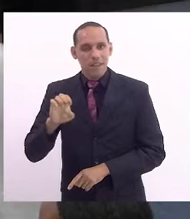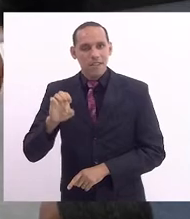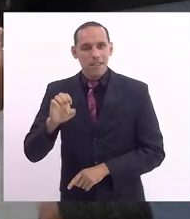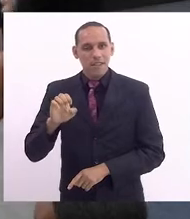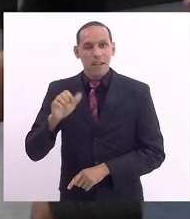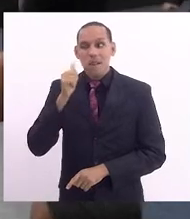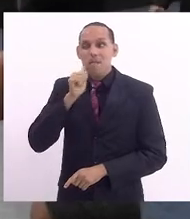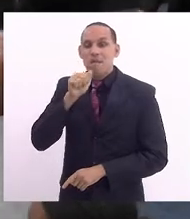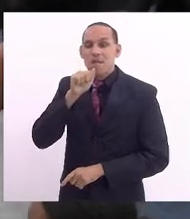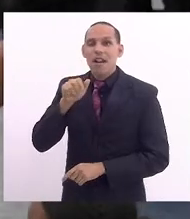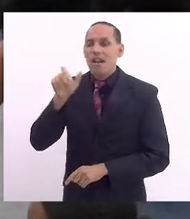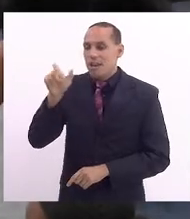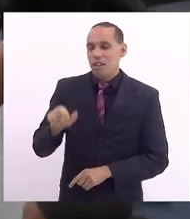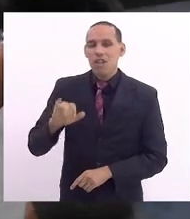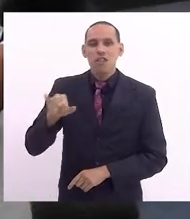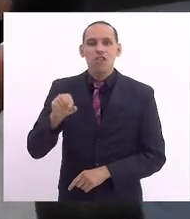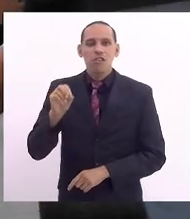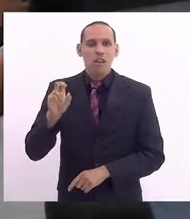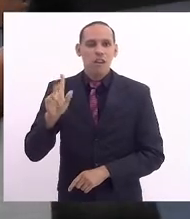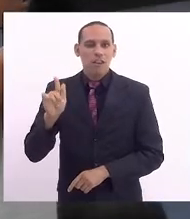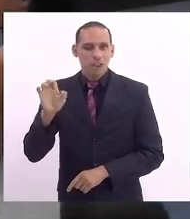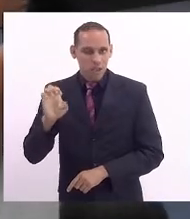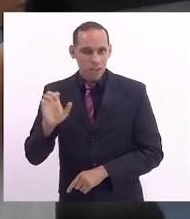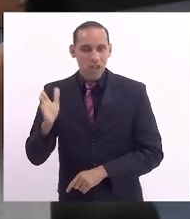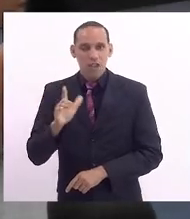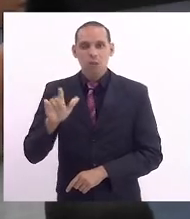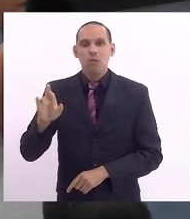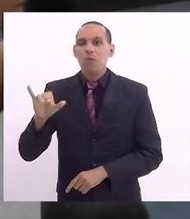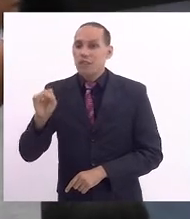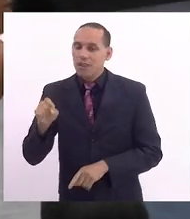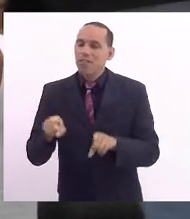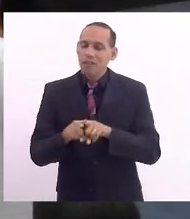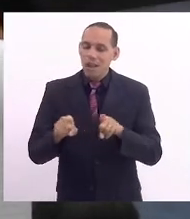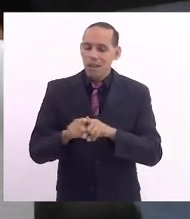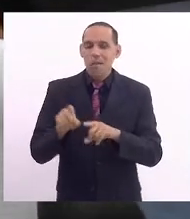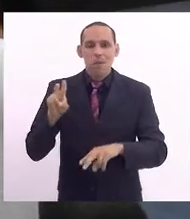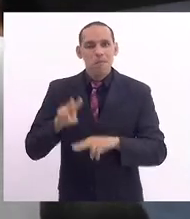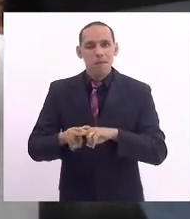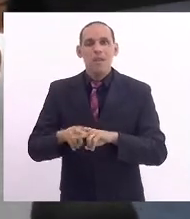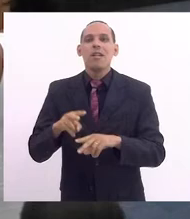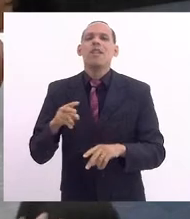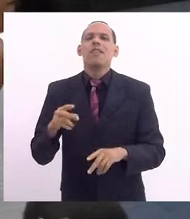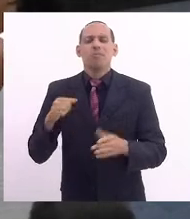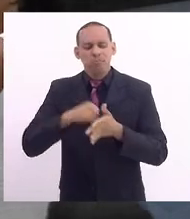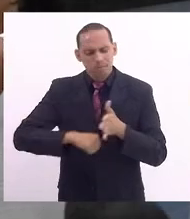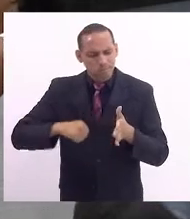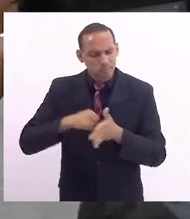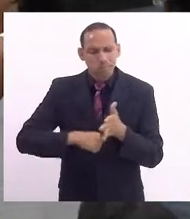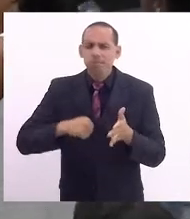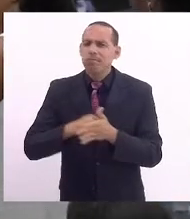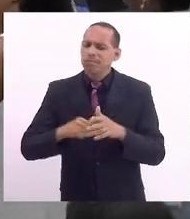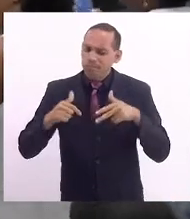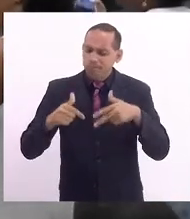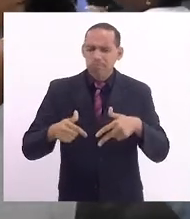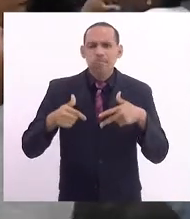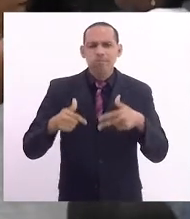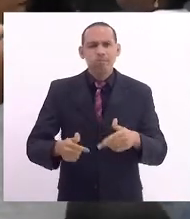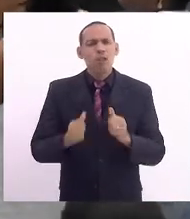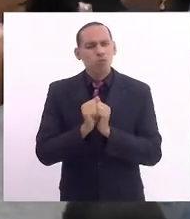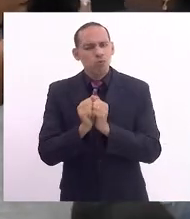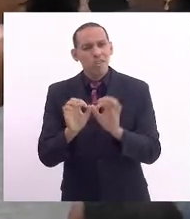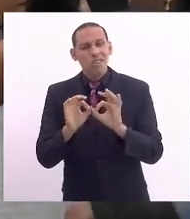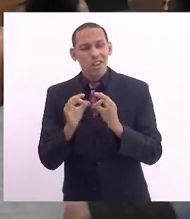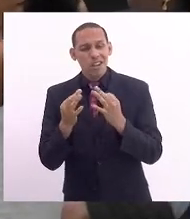Luiz, que também nesse momento se encontra preso, pedindo justiça por Jorginho, lutando ativamente com seus familiares,